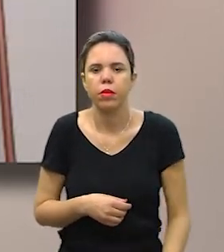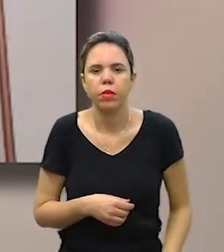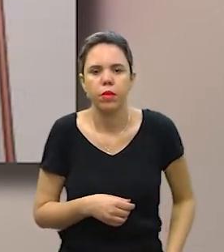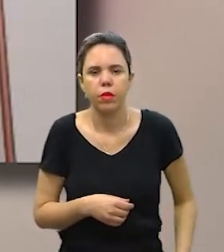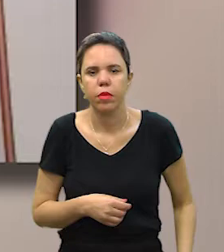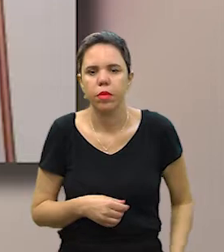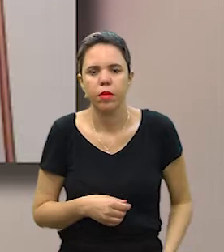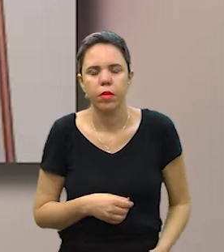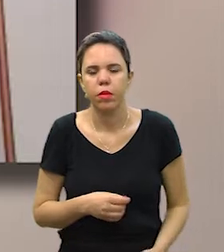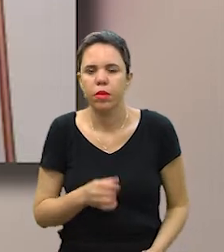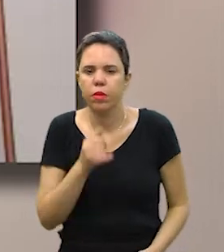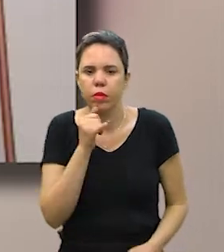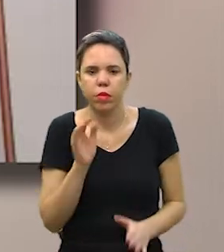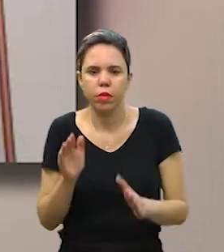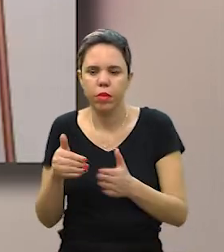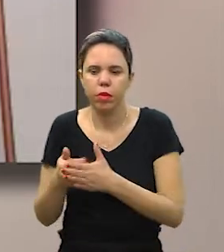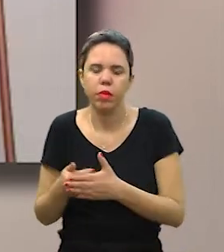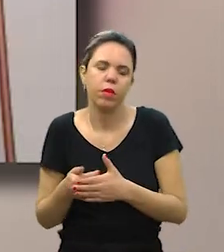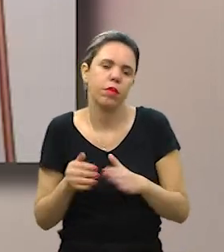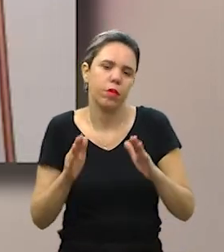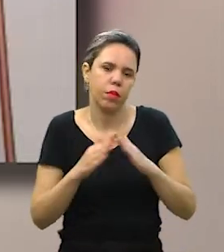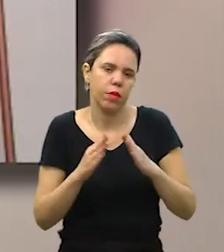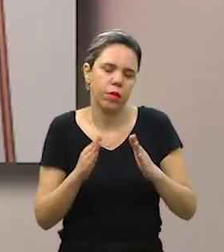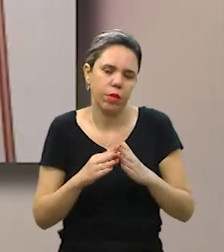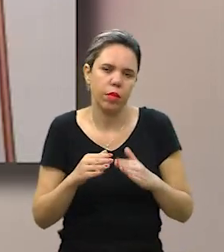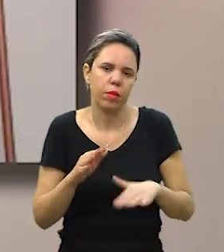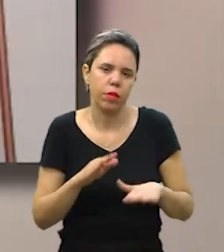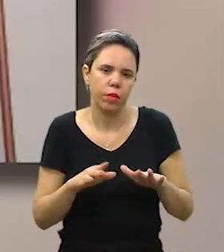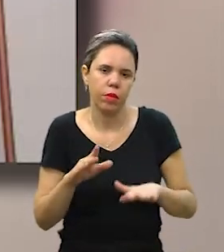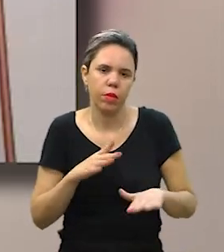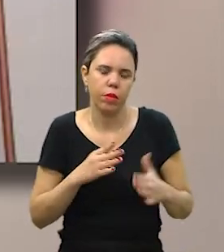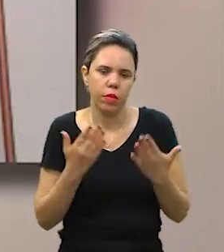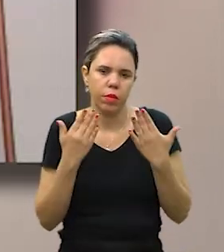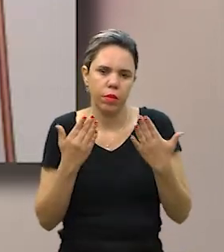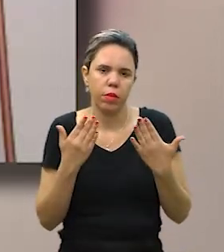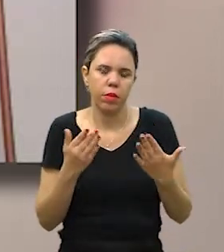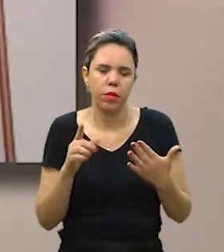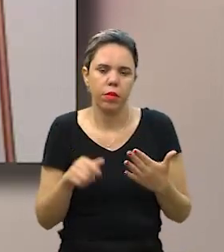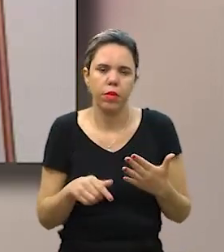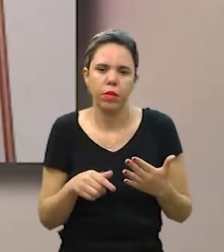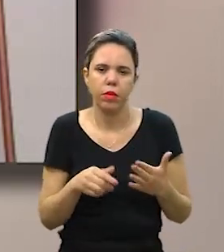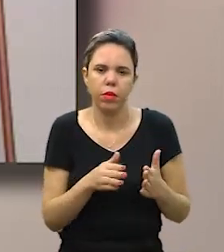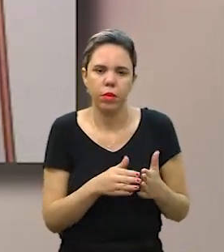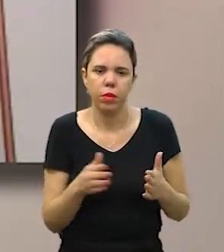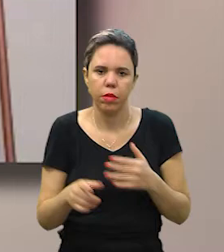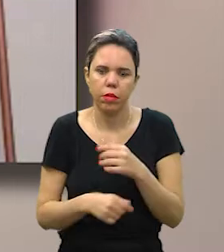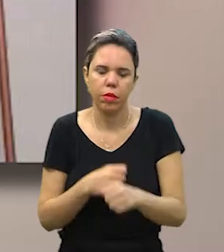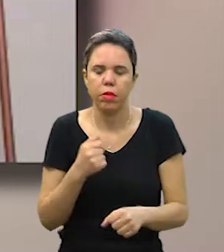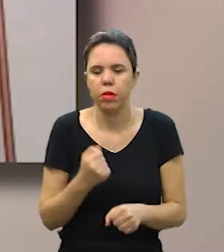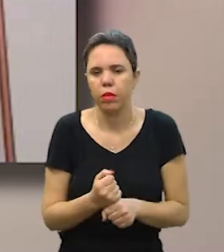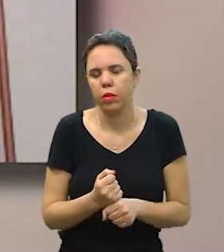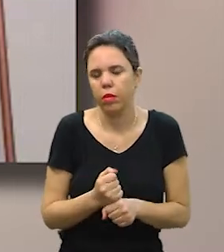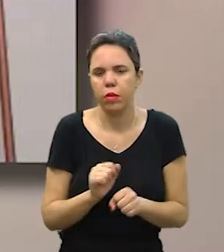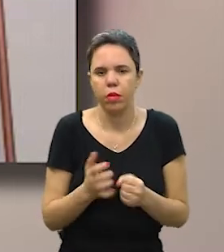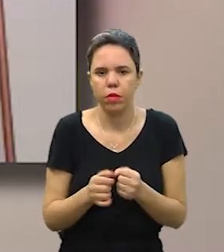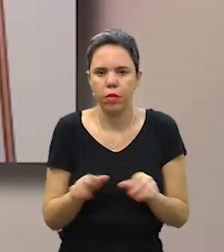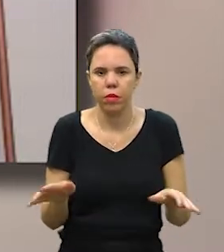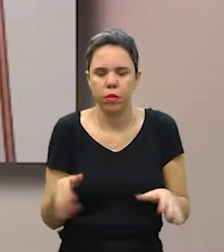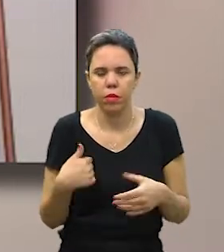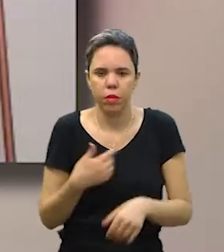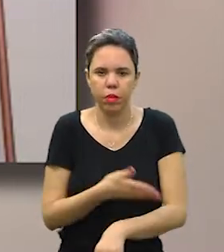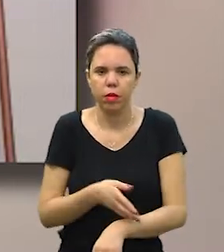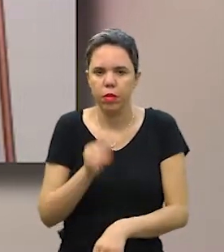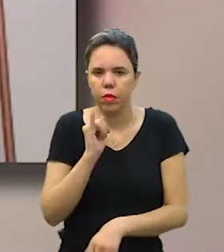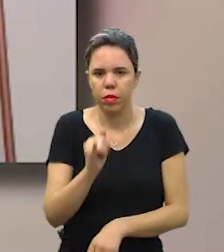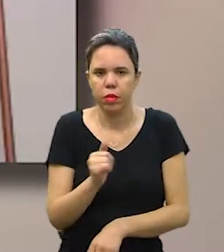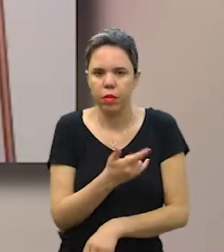que ficam muito fechadas e a gente tem se deparado com isso nesse último ano de pandemia. Eu